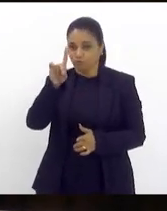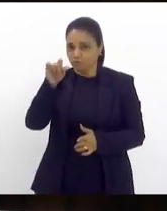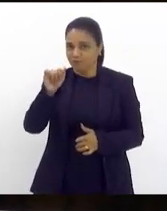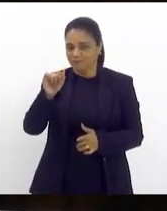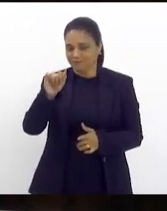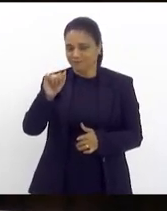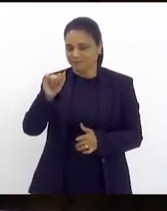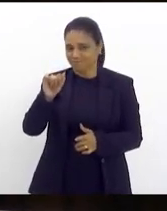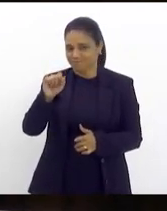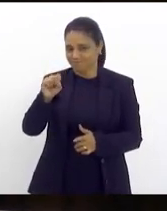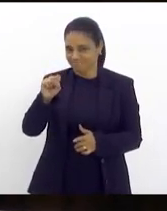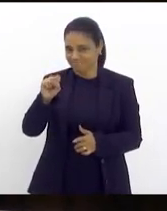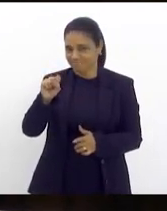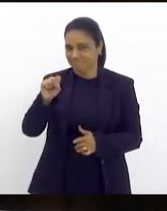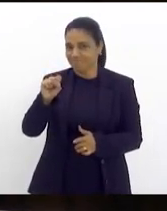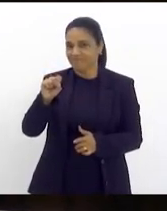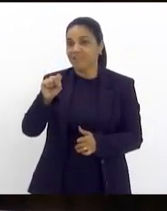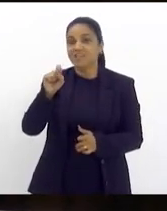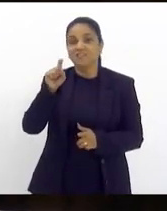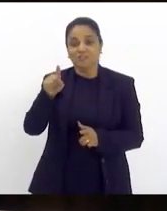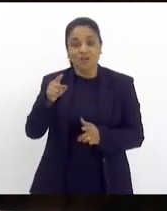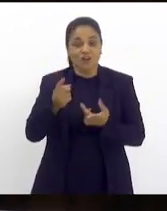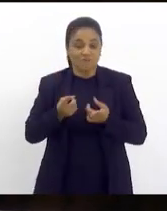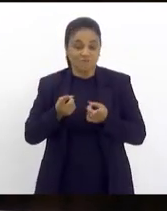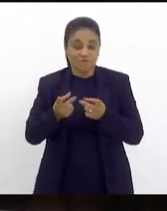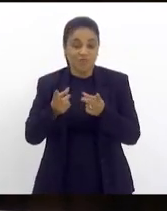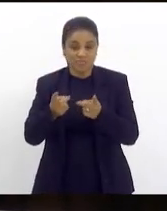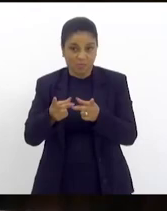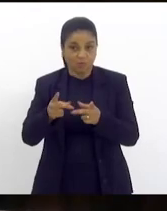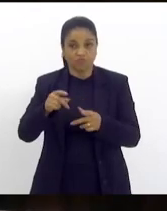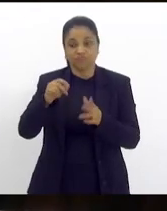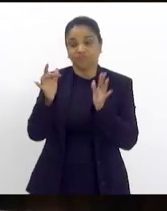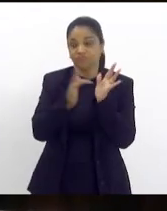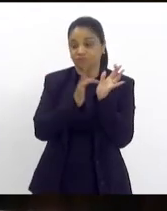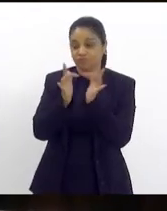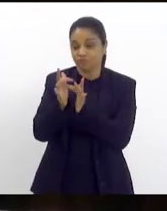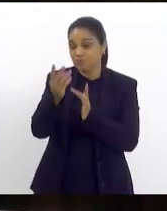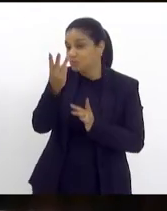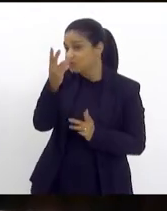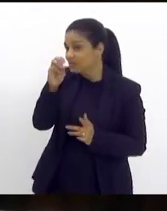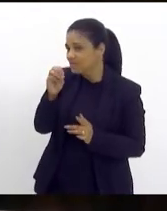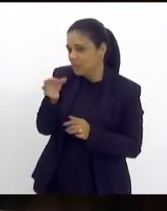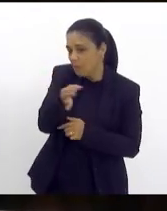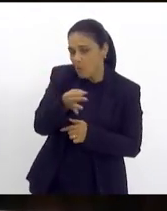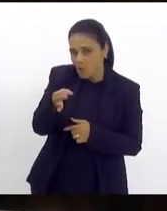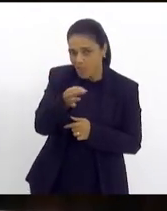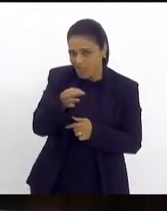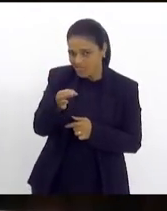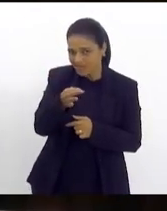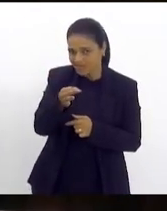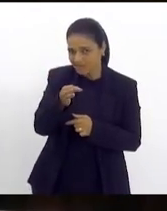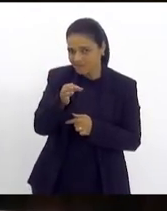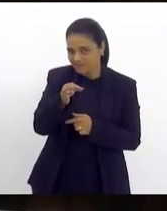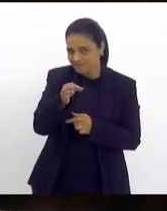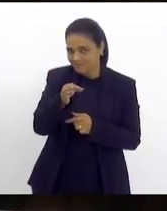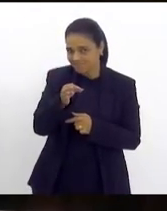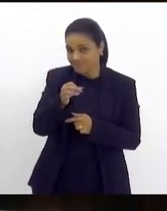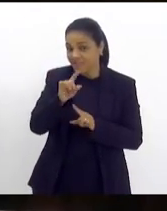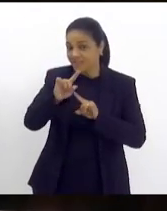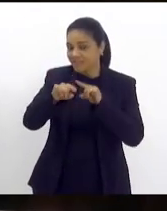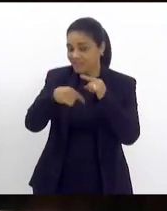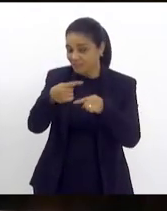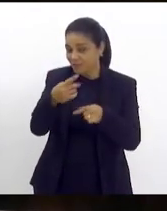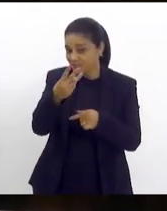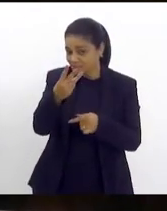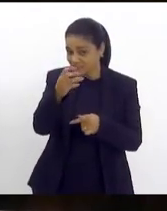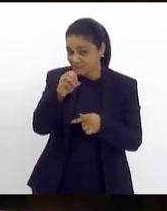Só que ele foi vendido, vendeu Jesus por 30 moedas. Mas as 30 moedas depois serviram